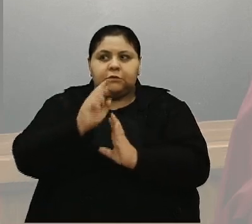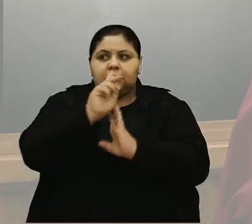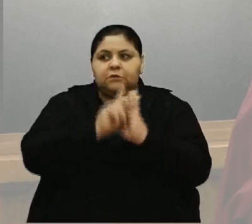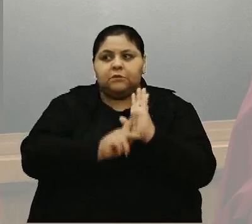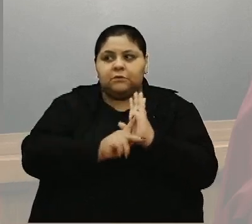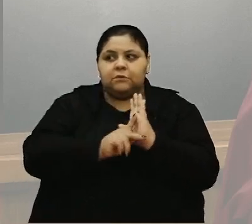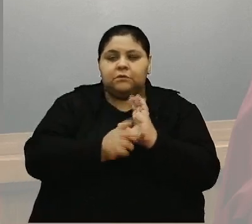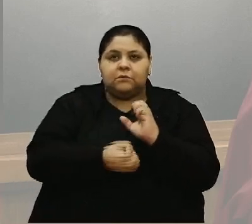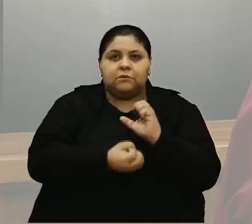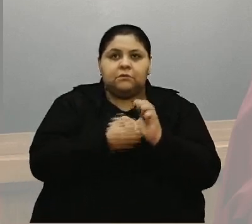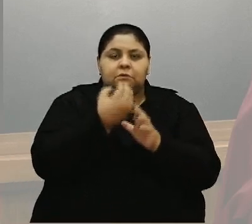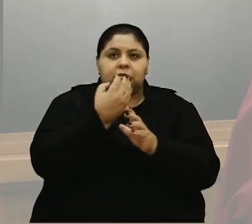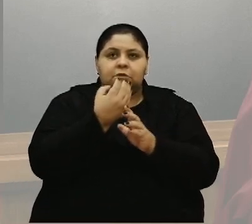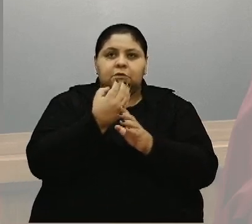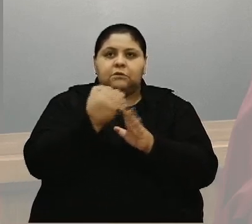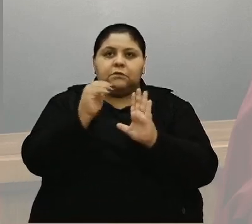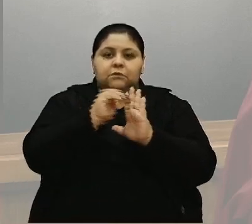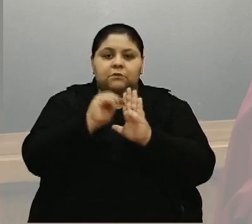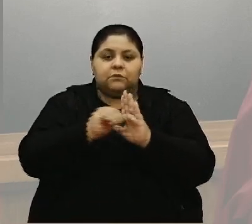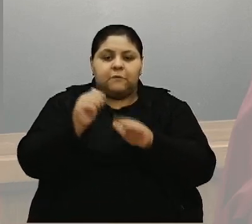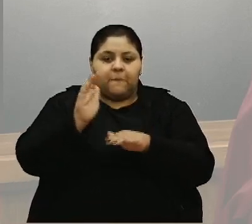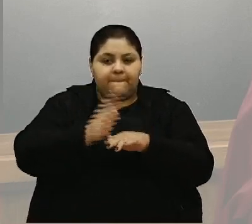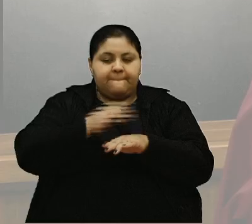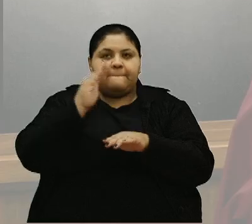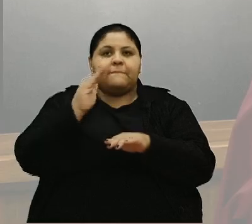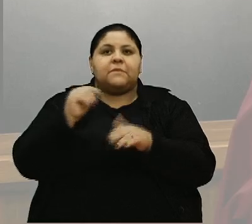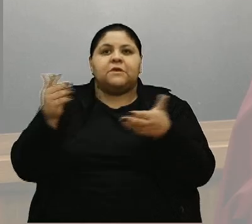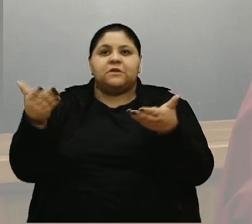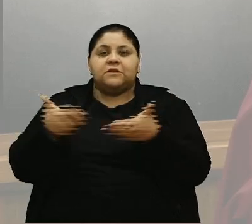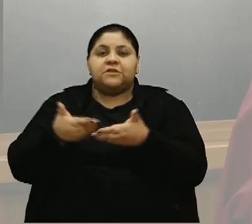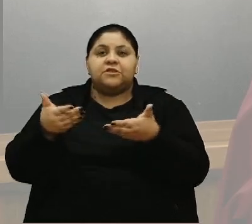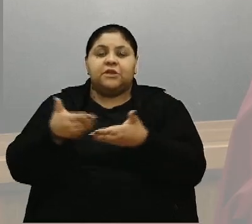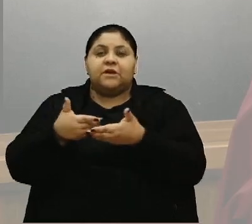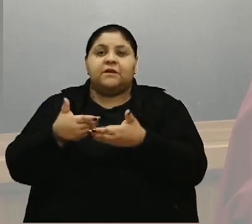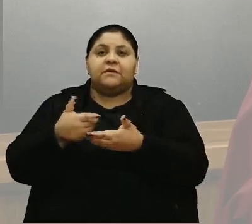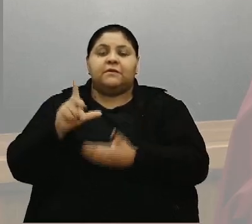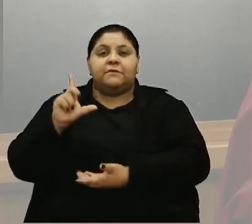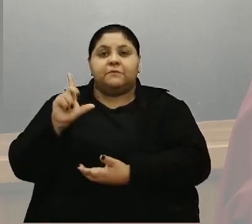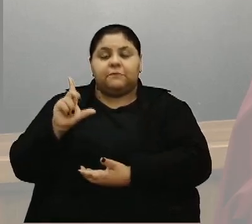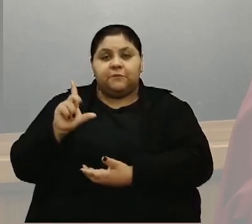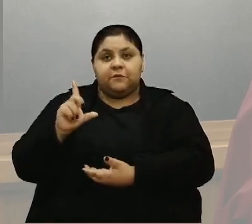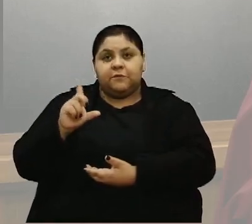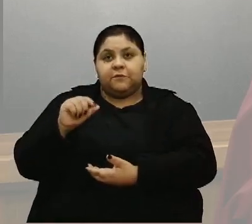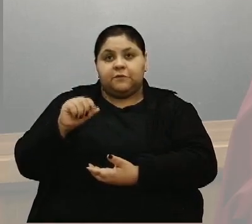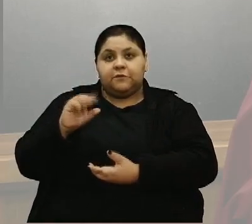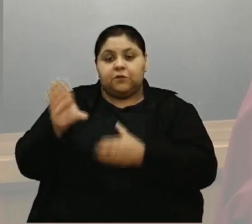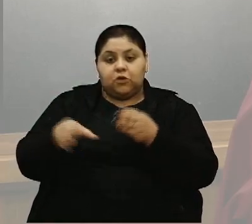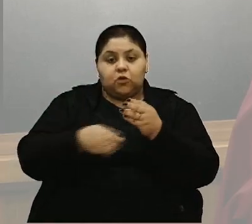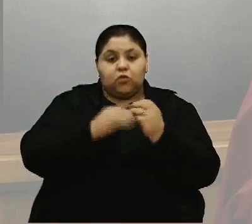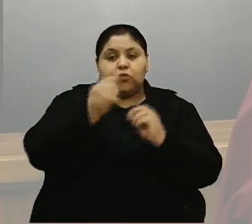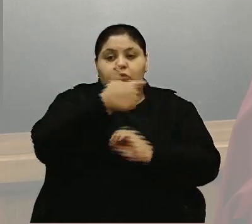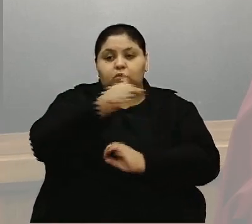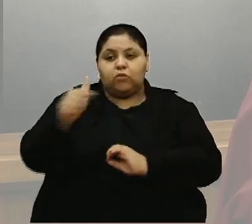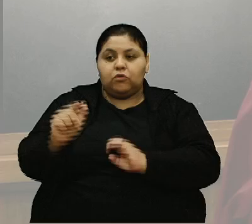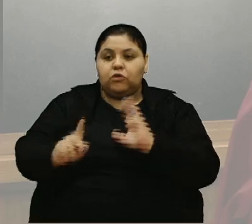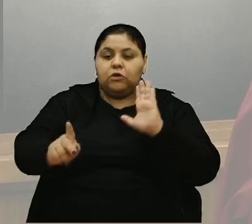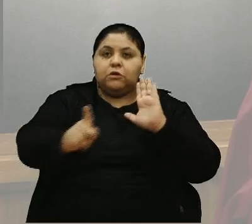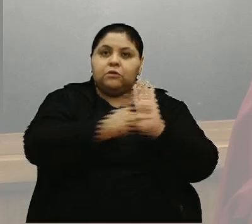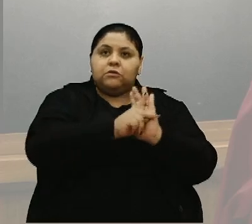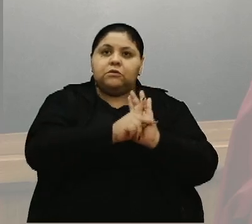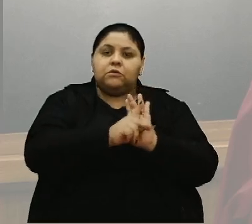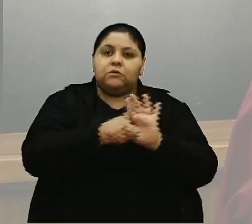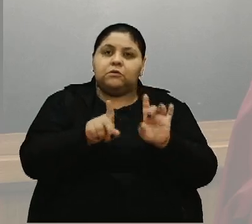se criasse uma categoria a mais, que já são 10, incluíram outras, né, esse projeto como um todo incluiu